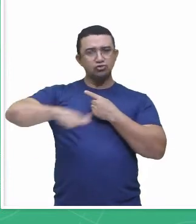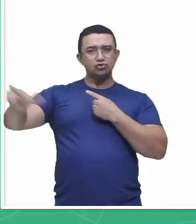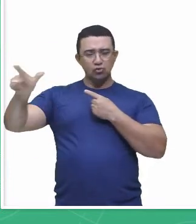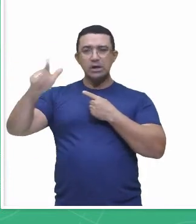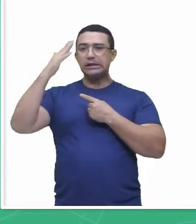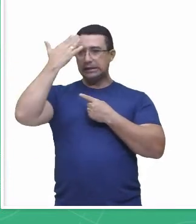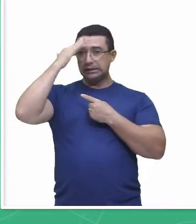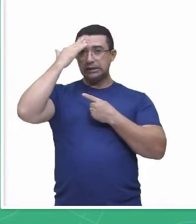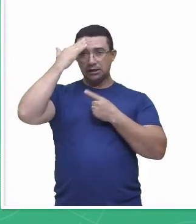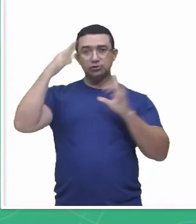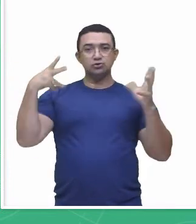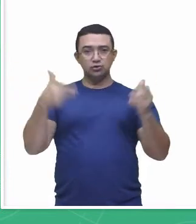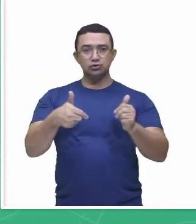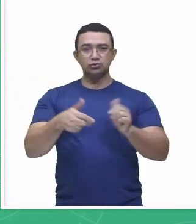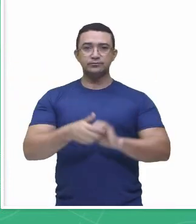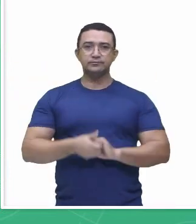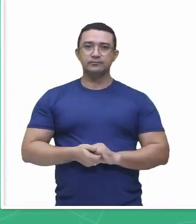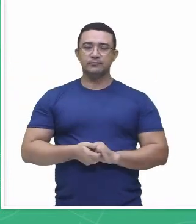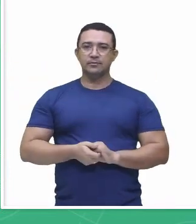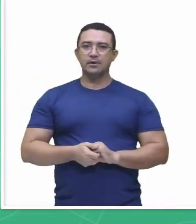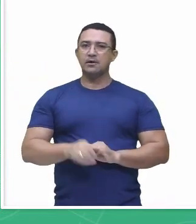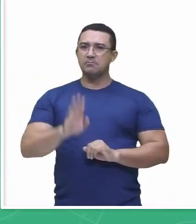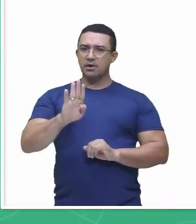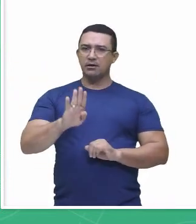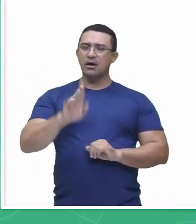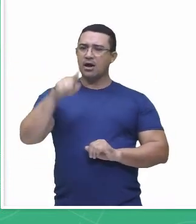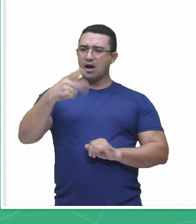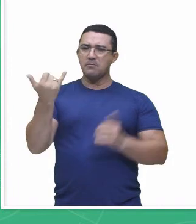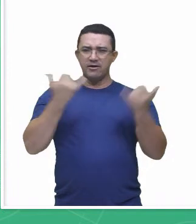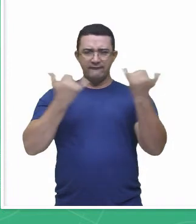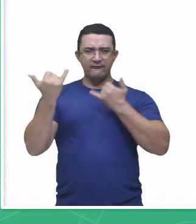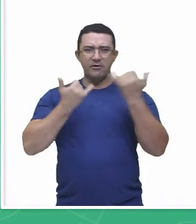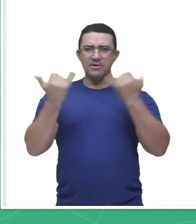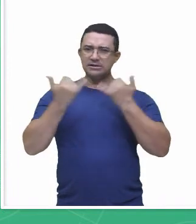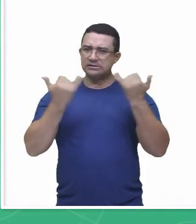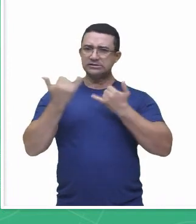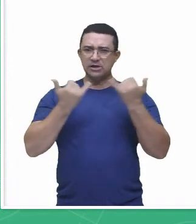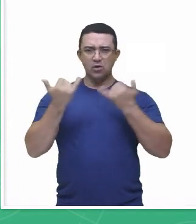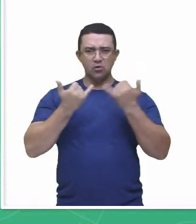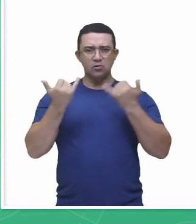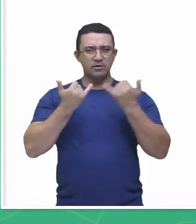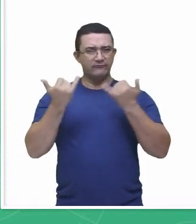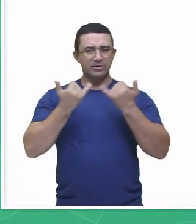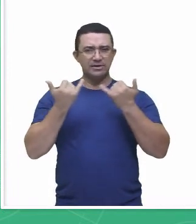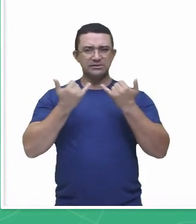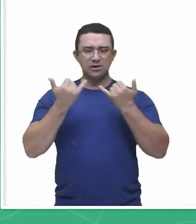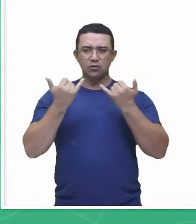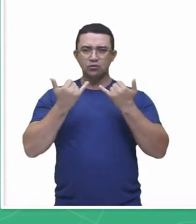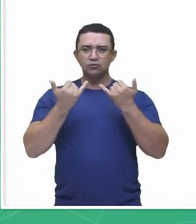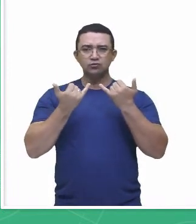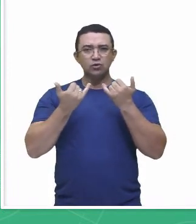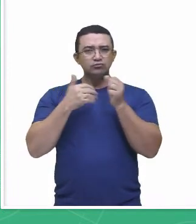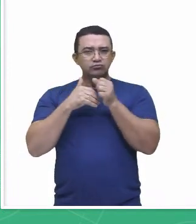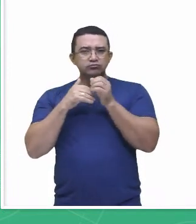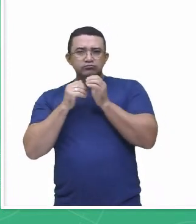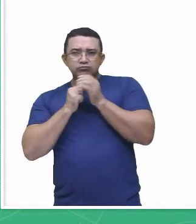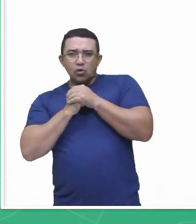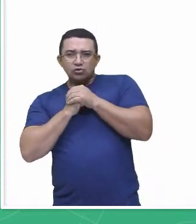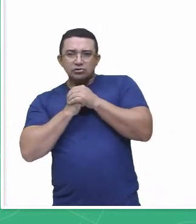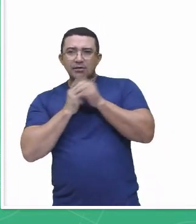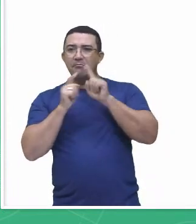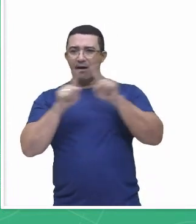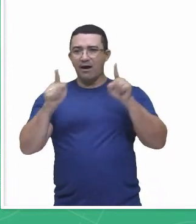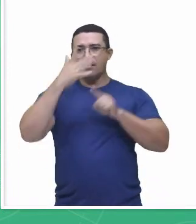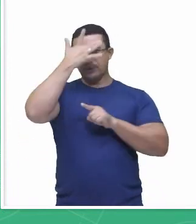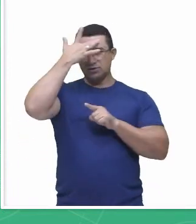correta será a letra B. É uma informação implícita, ou seja, ela não está dita, não está escrita, mas ela é compreendida